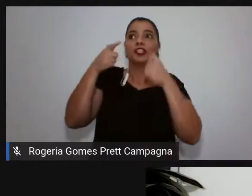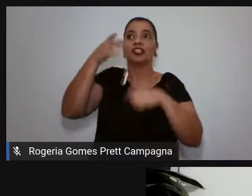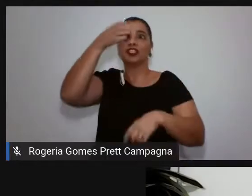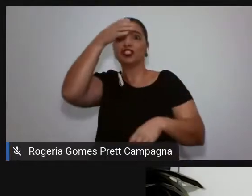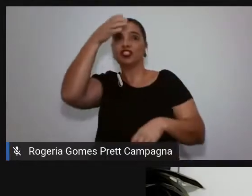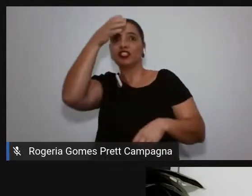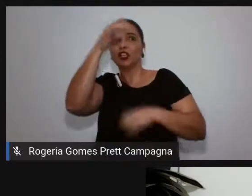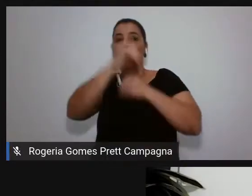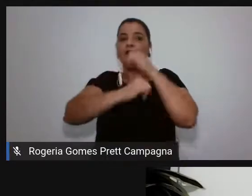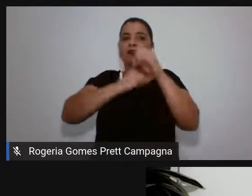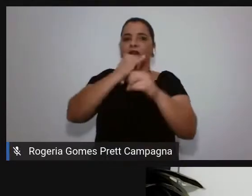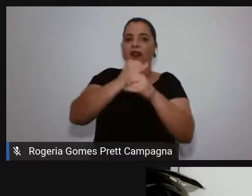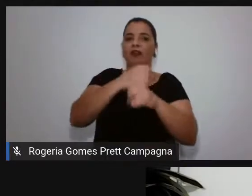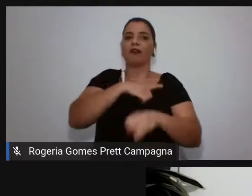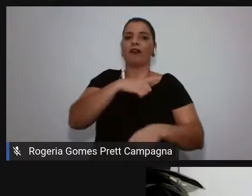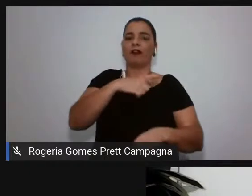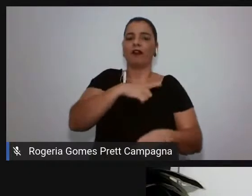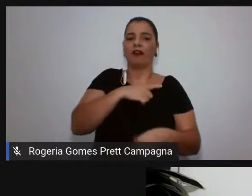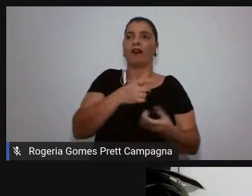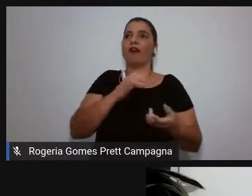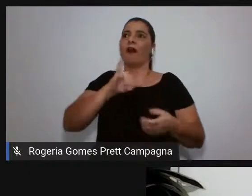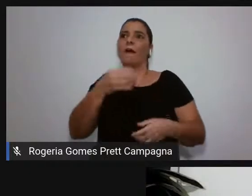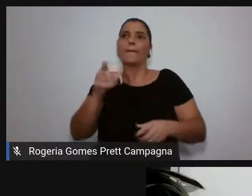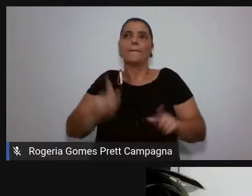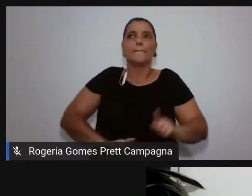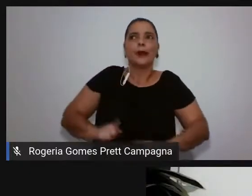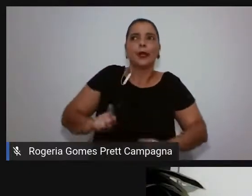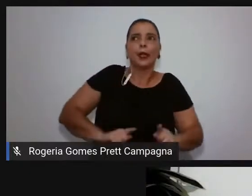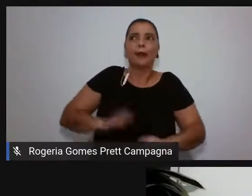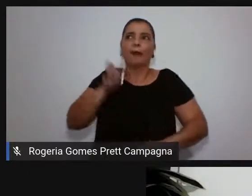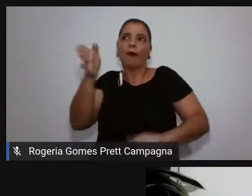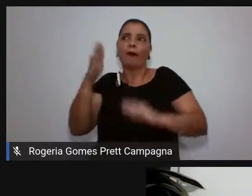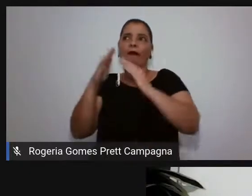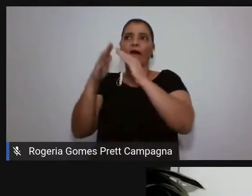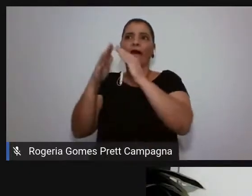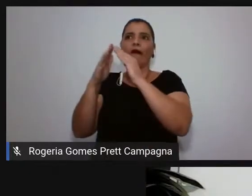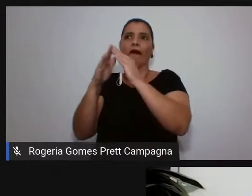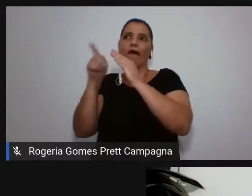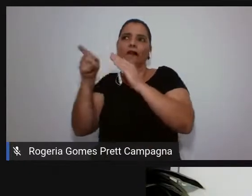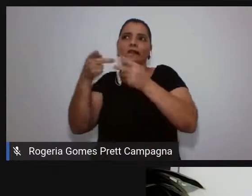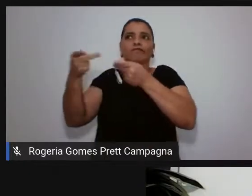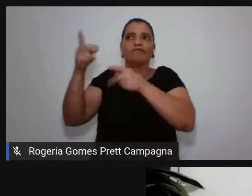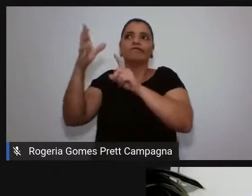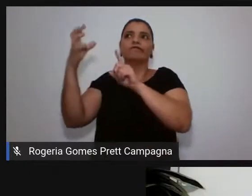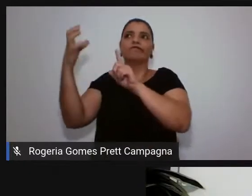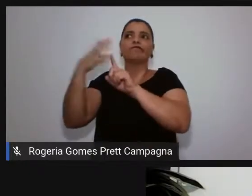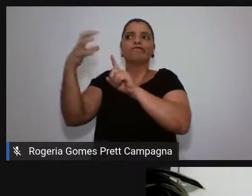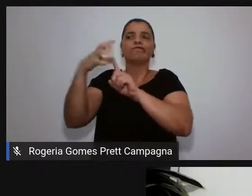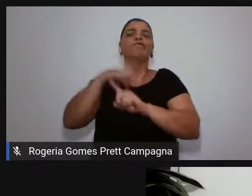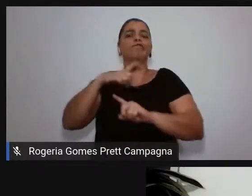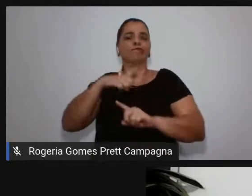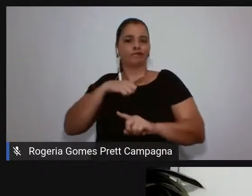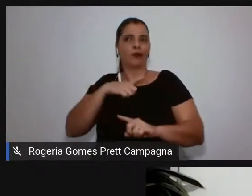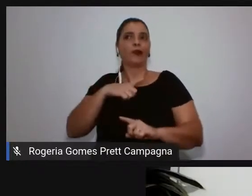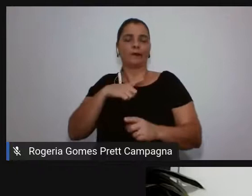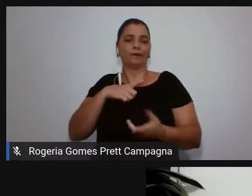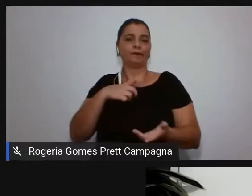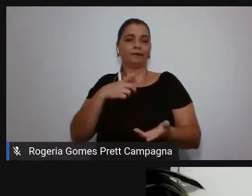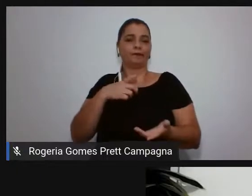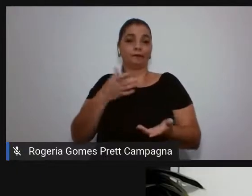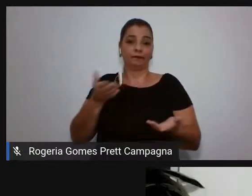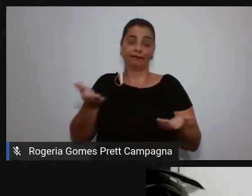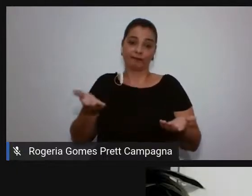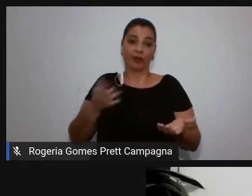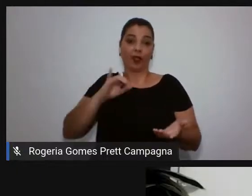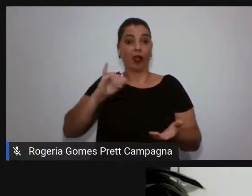meu primo, que lá tem internet. Então, nosso objetivo é o quê? Não perder ninguém. eu gostaria de encerrar a